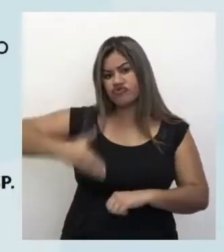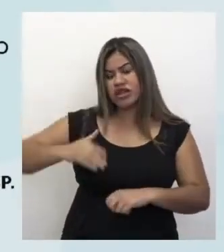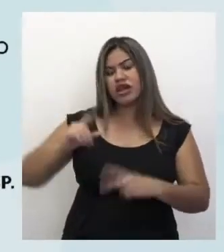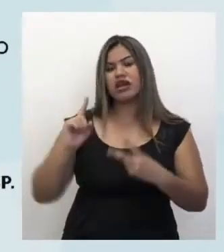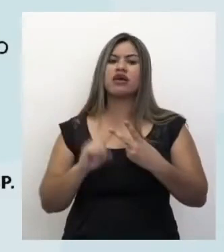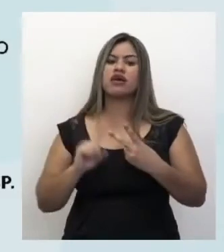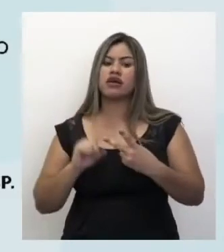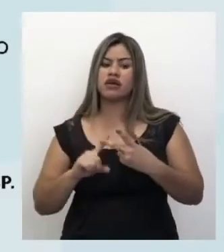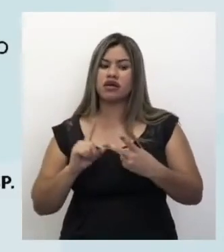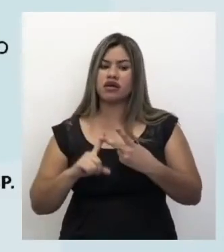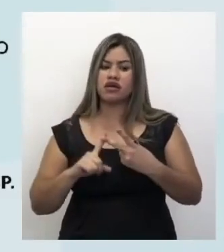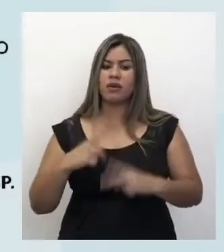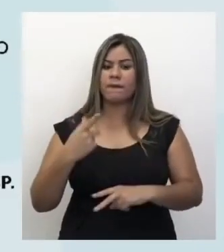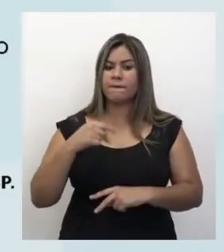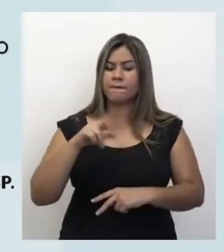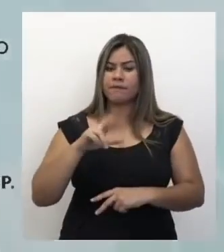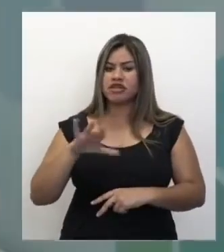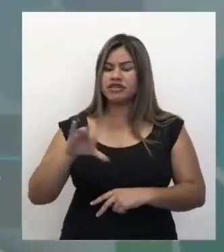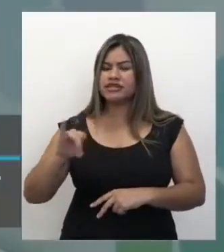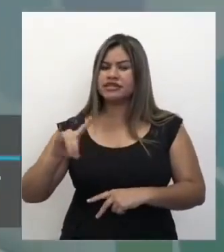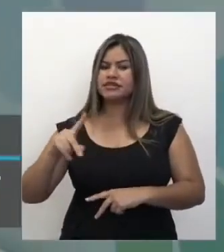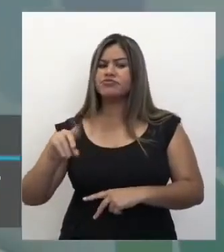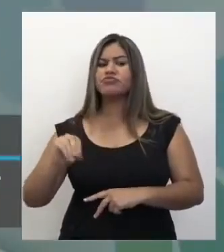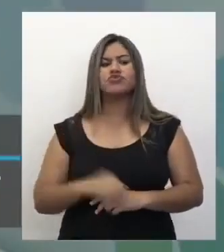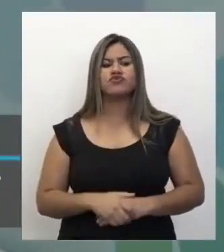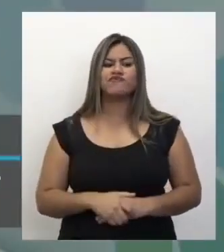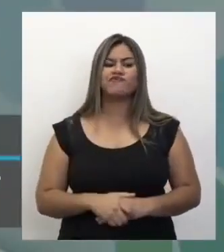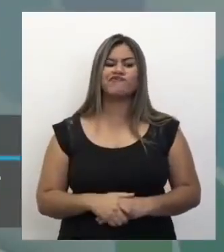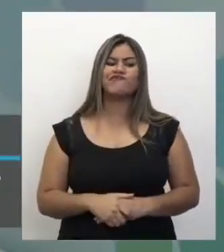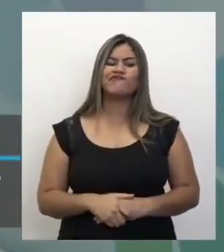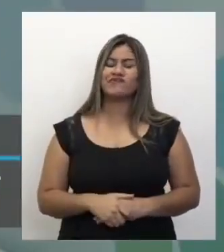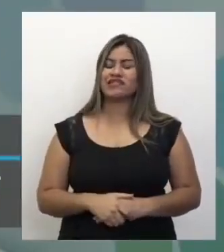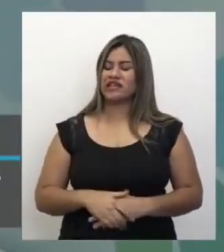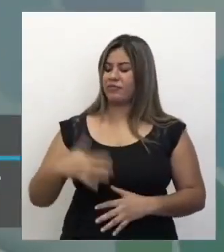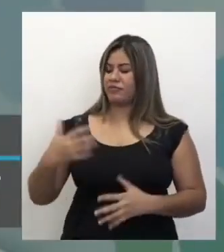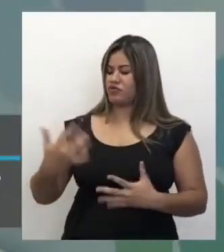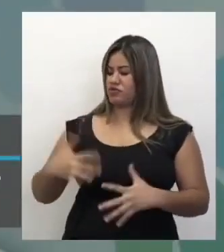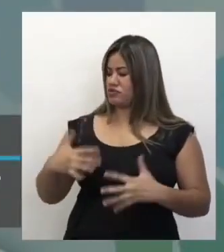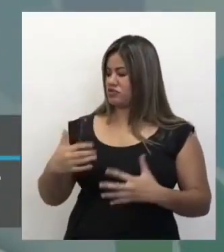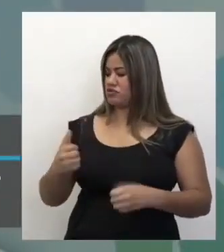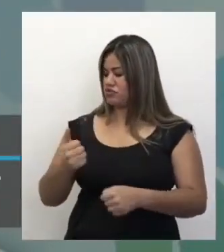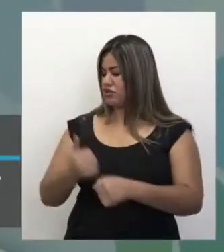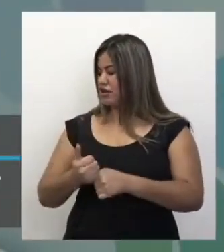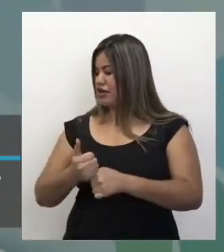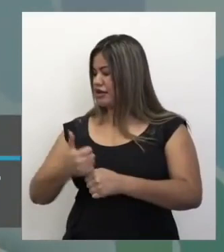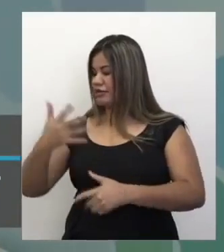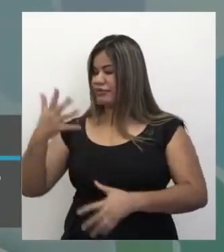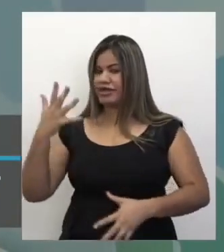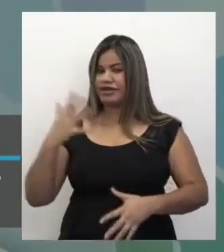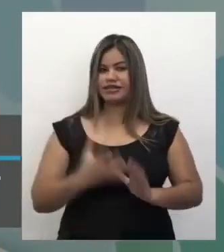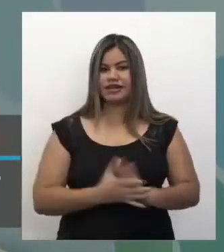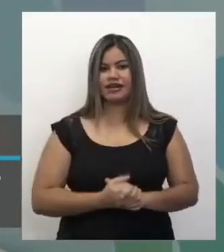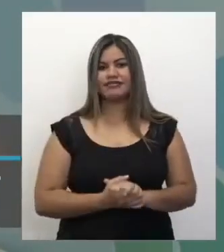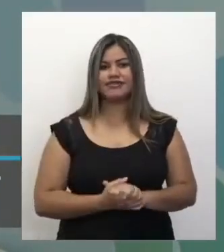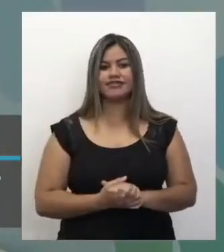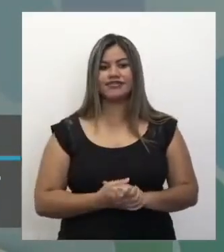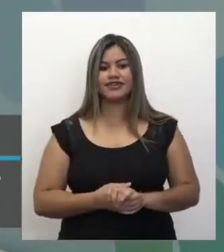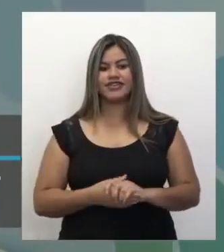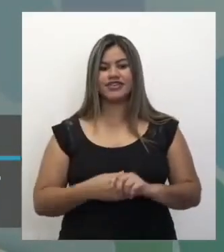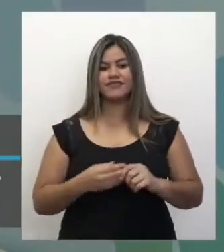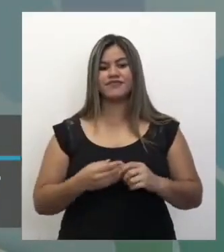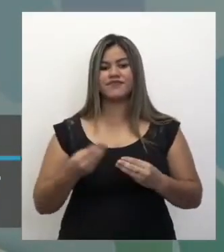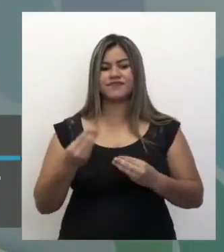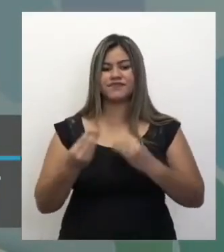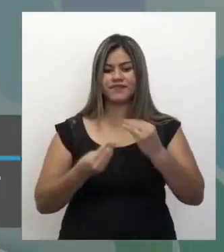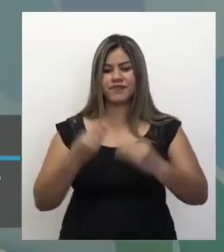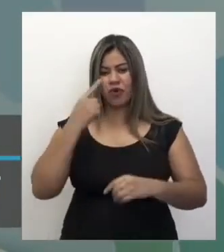de princípio. Ai, a galera foi. Ai, gente, me deixaram aliviados. Porque eu vou até voltar aqui no